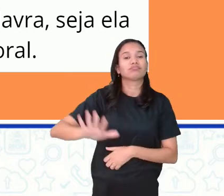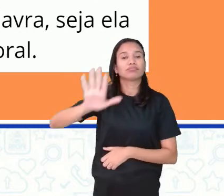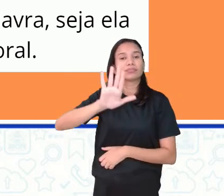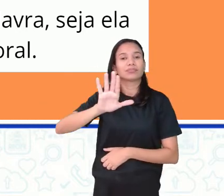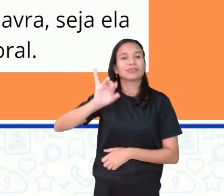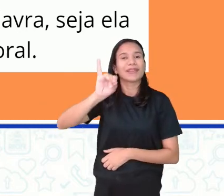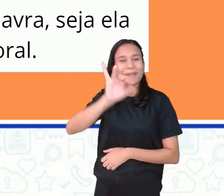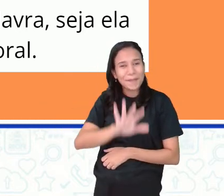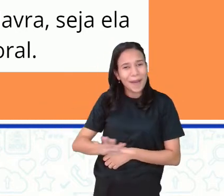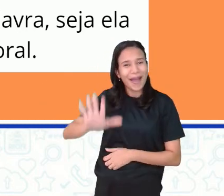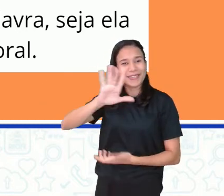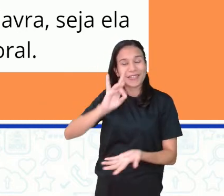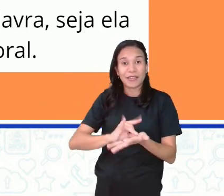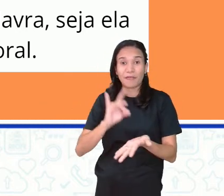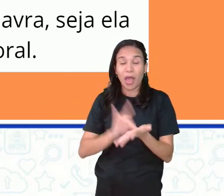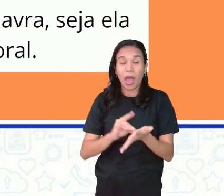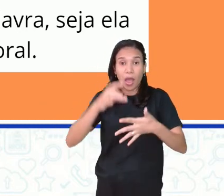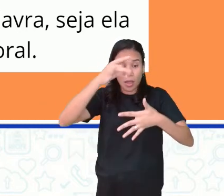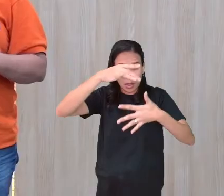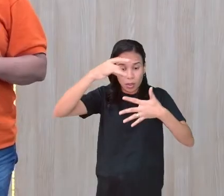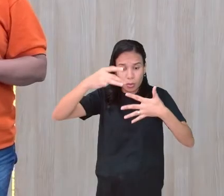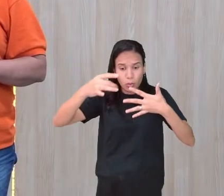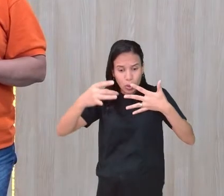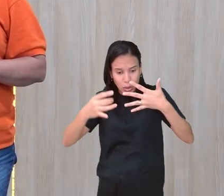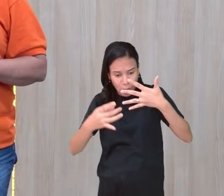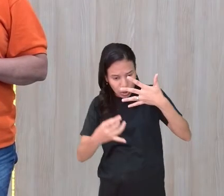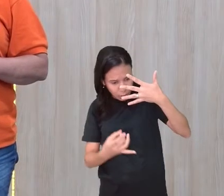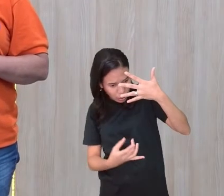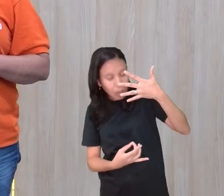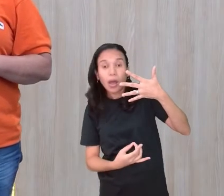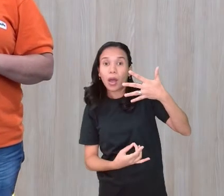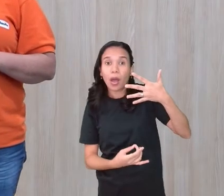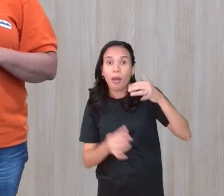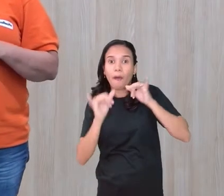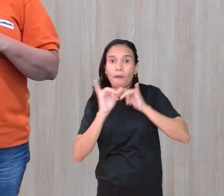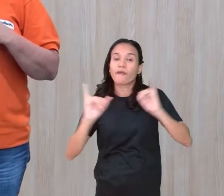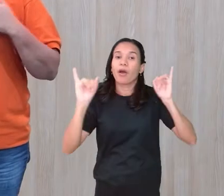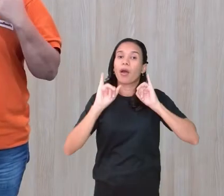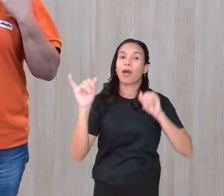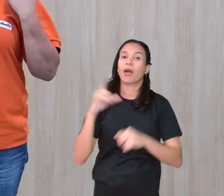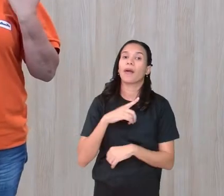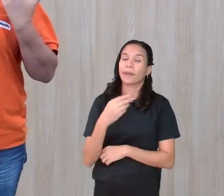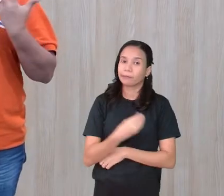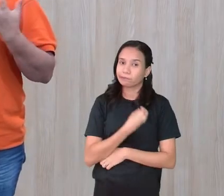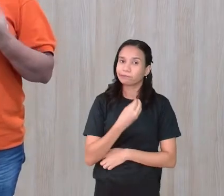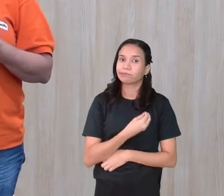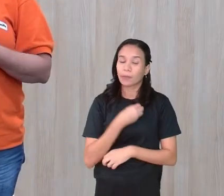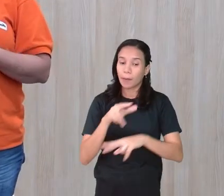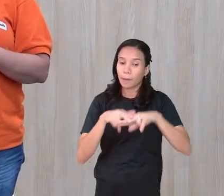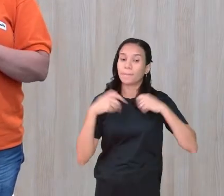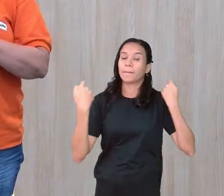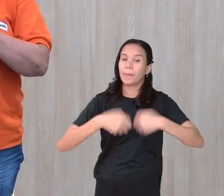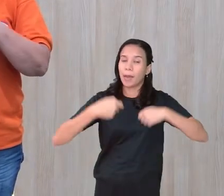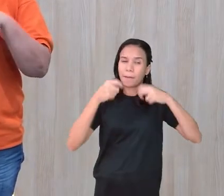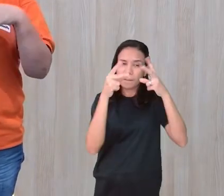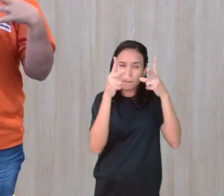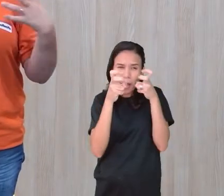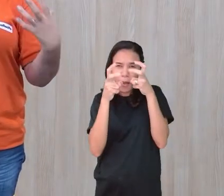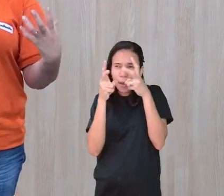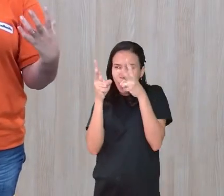imagem, pessoal, tem tanto a nos informar. Então, nós temos que perceber, não é, o que está